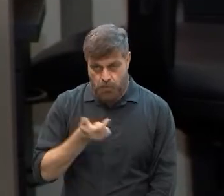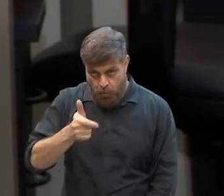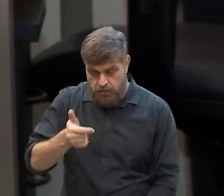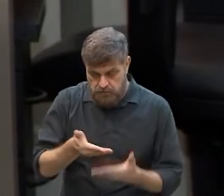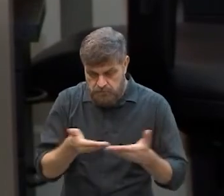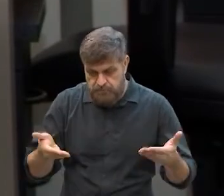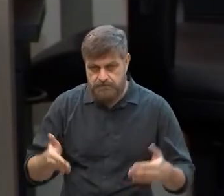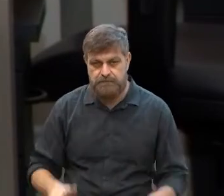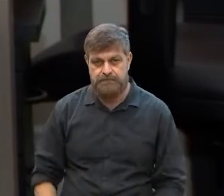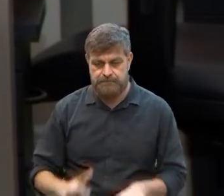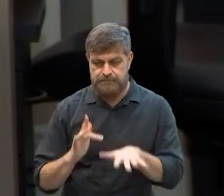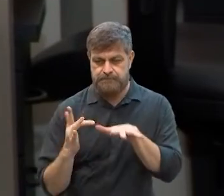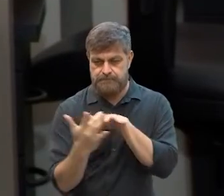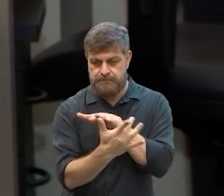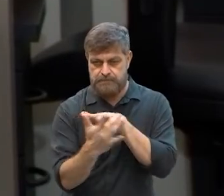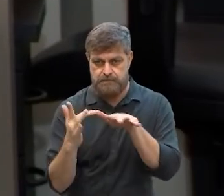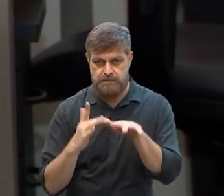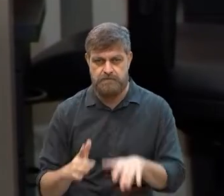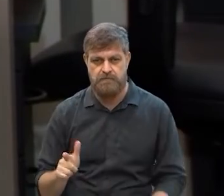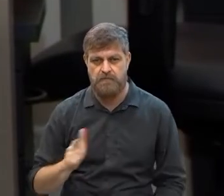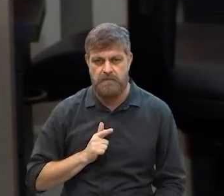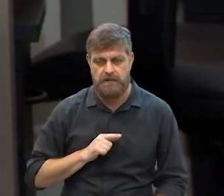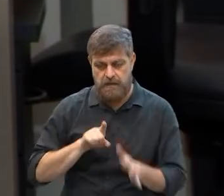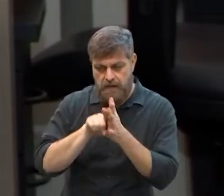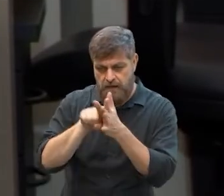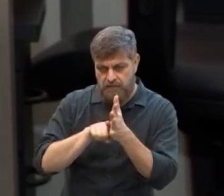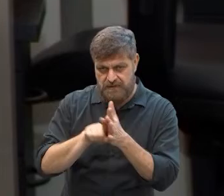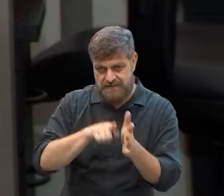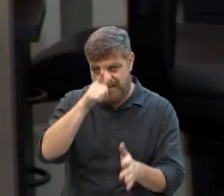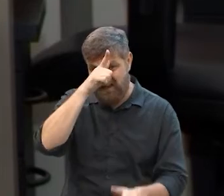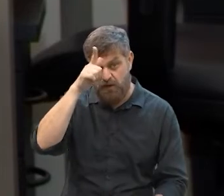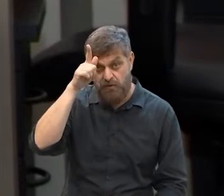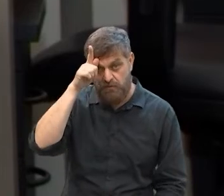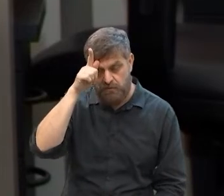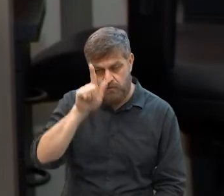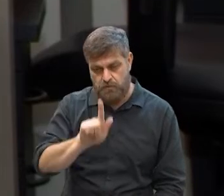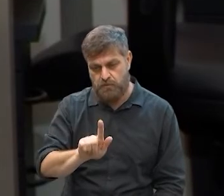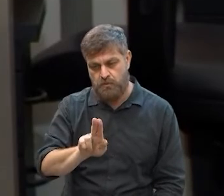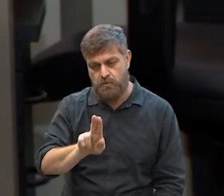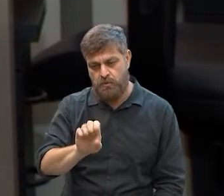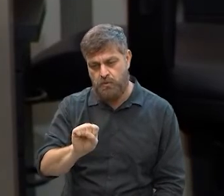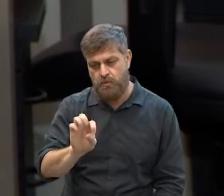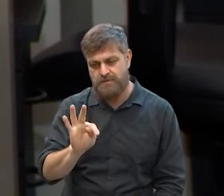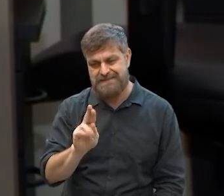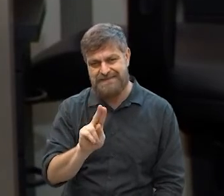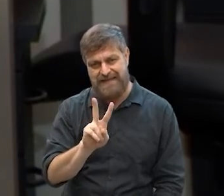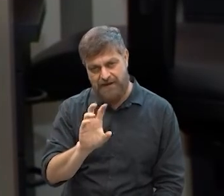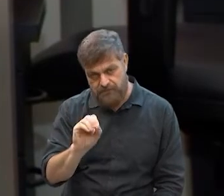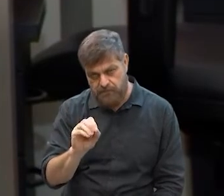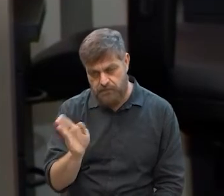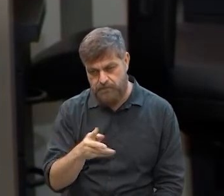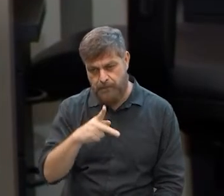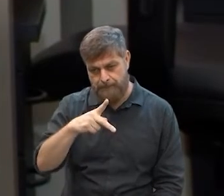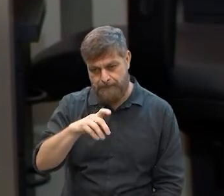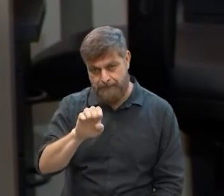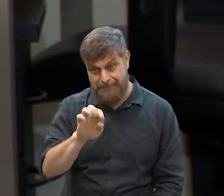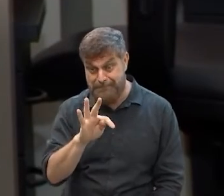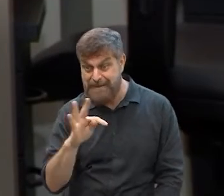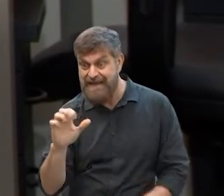37361740, e tem as redes sociais. Aí vocês têm que procurar lá Gustavo Peta com 2 T's, tanto o